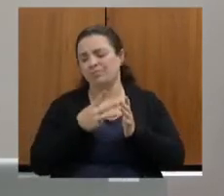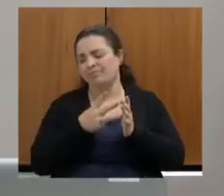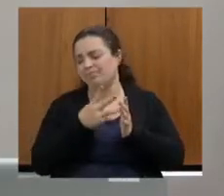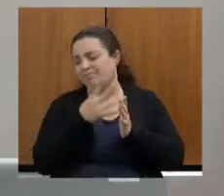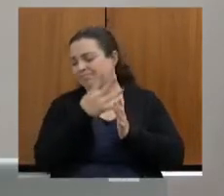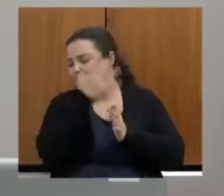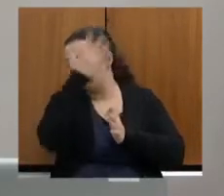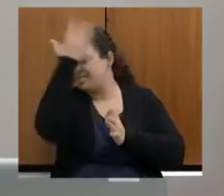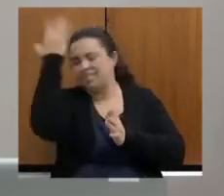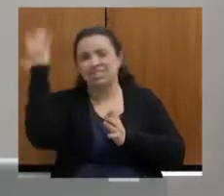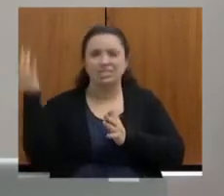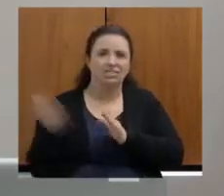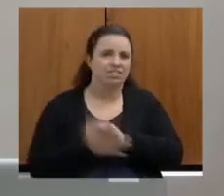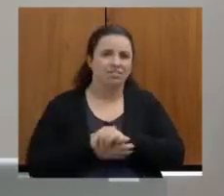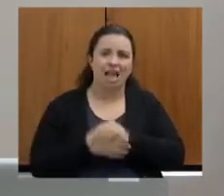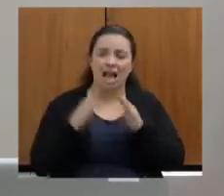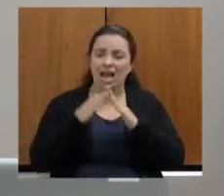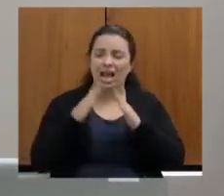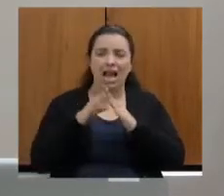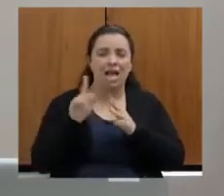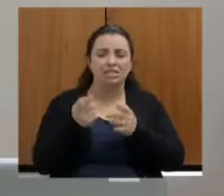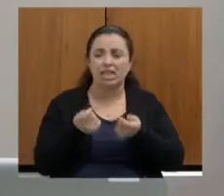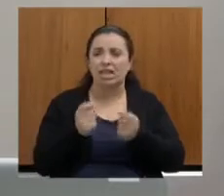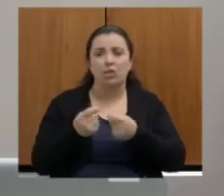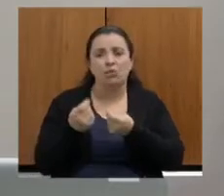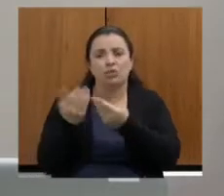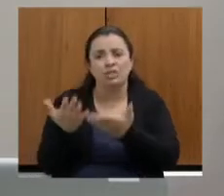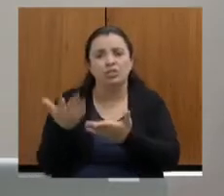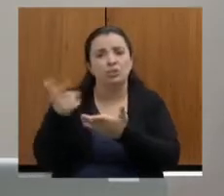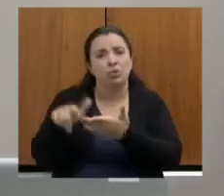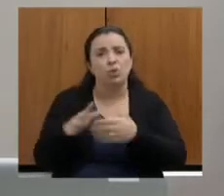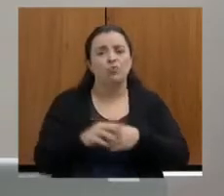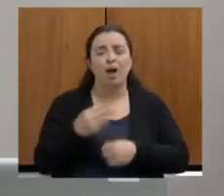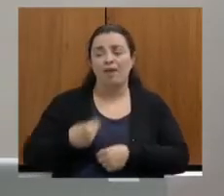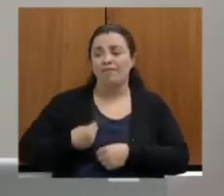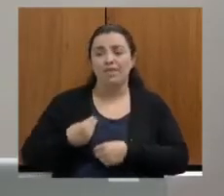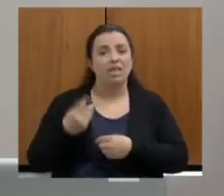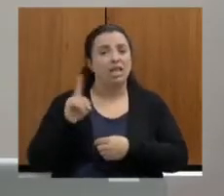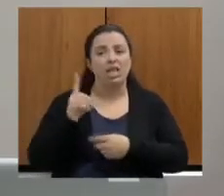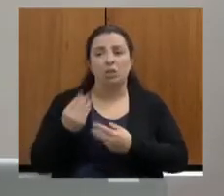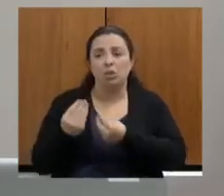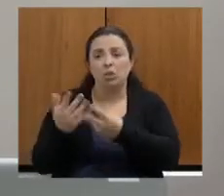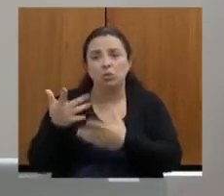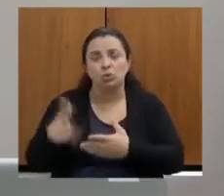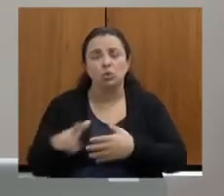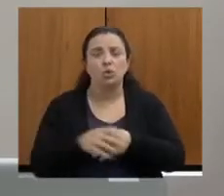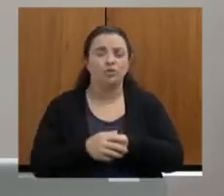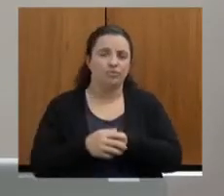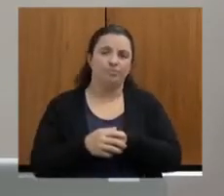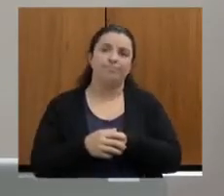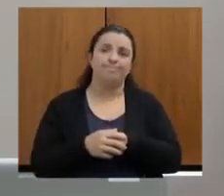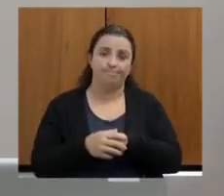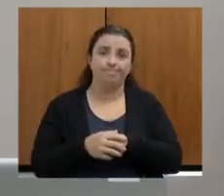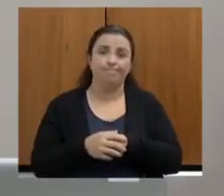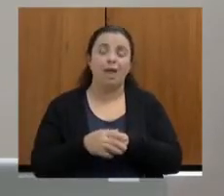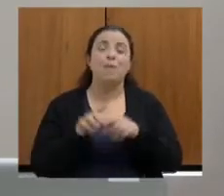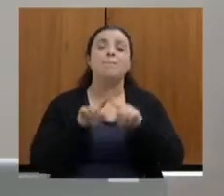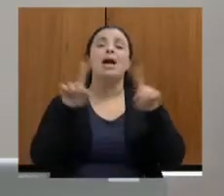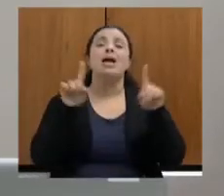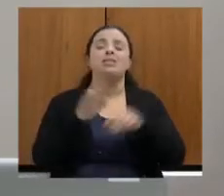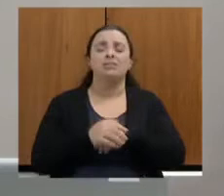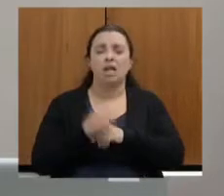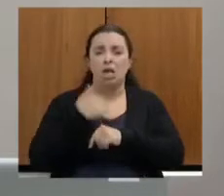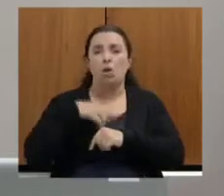foi devolvida da vida que não foi devolvida mas eu aprendi fazer um enfrentamento